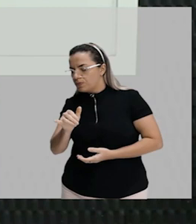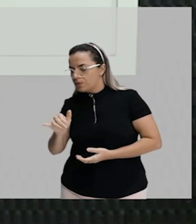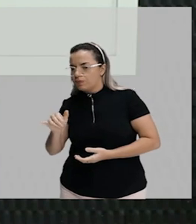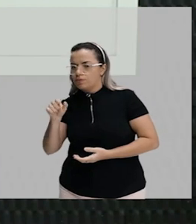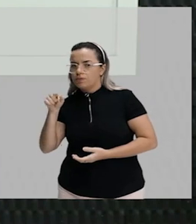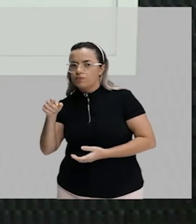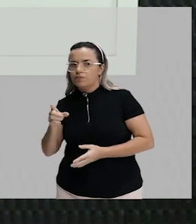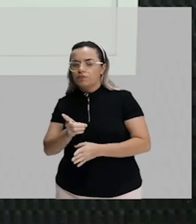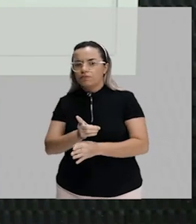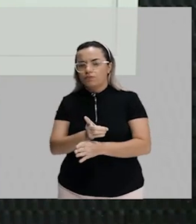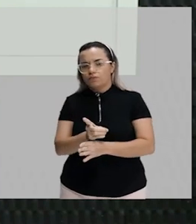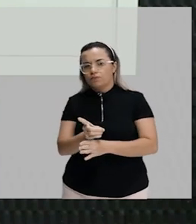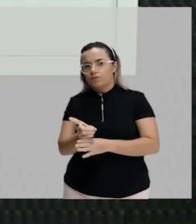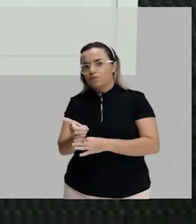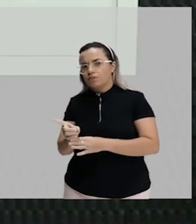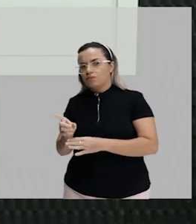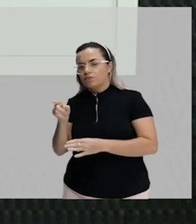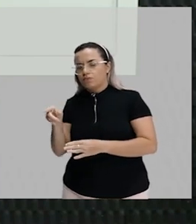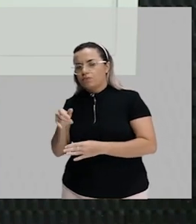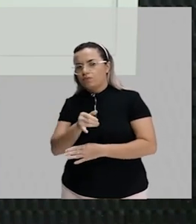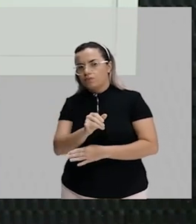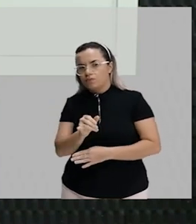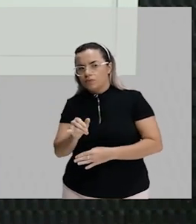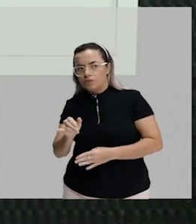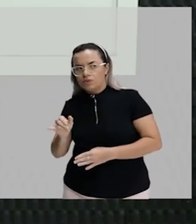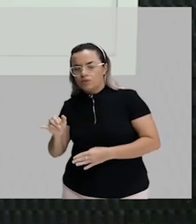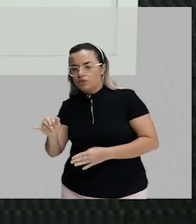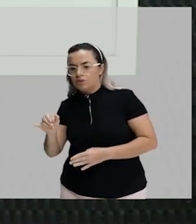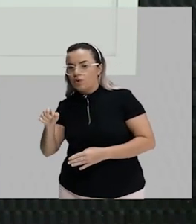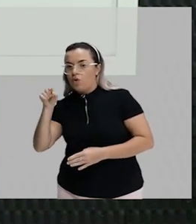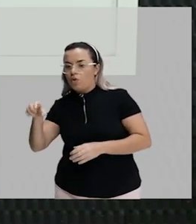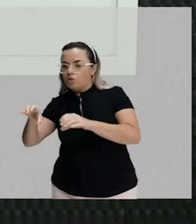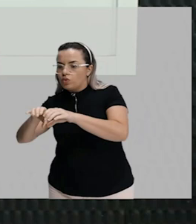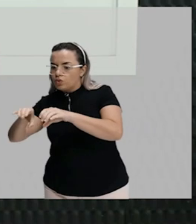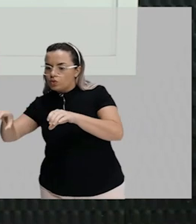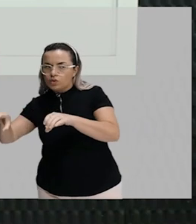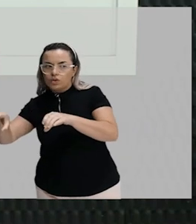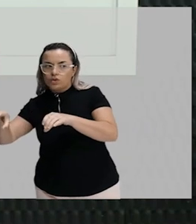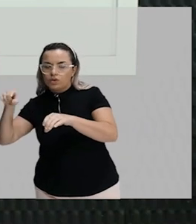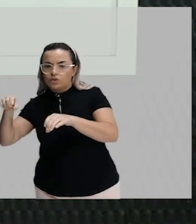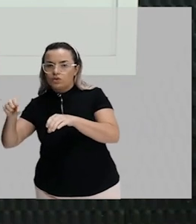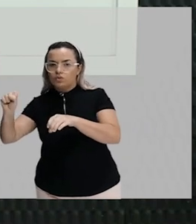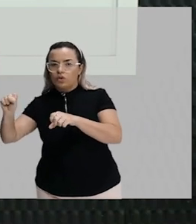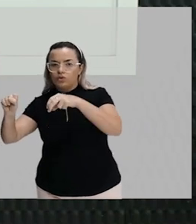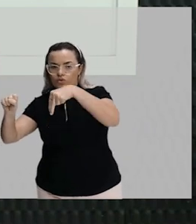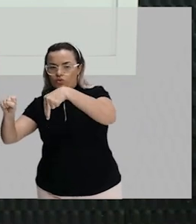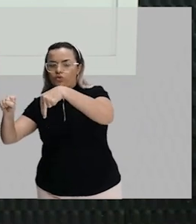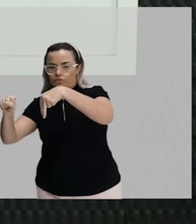na direção de onde está o nosso ímã né Então as linhas do campo fazem